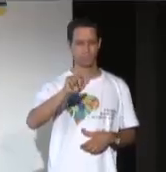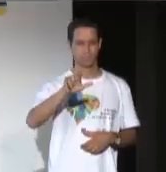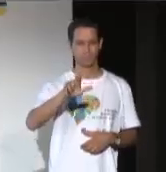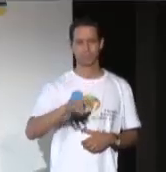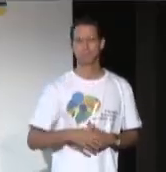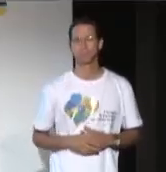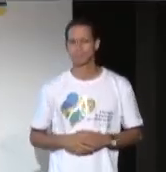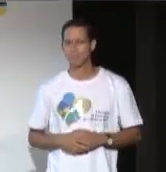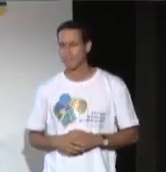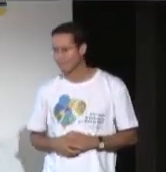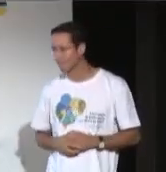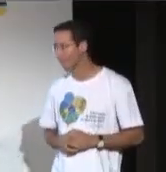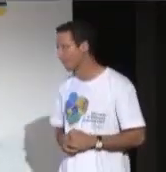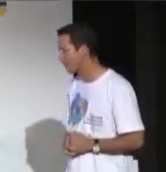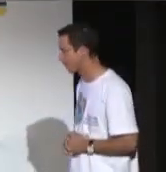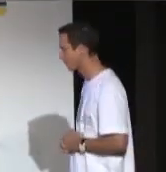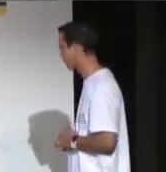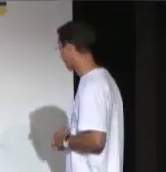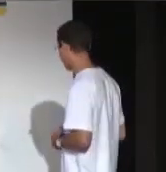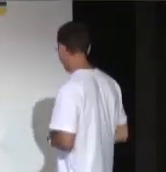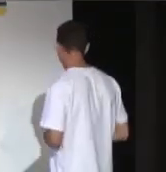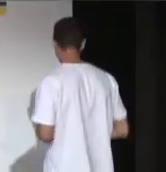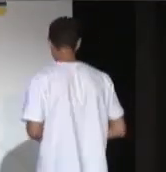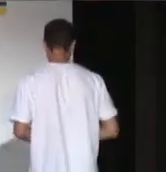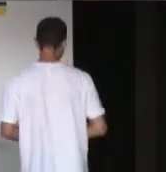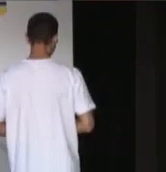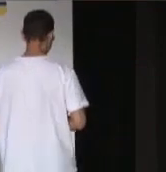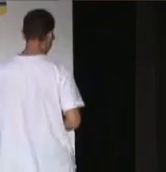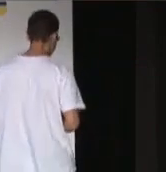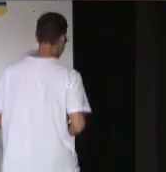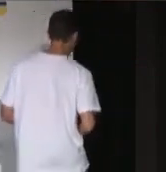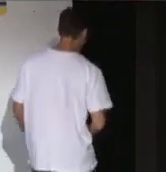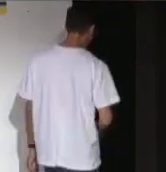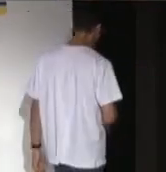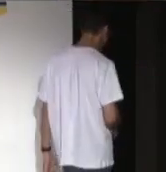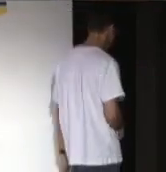Hey! Hi, Oliver.